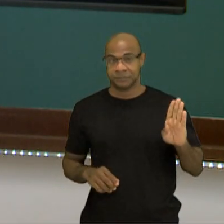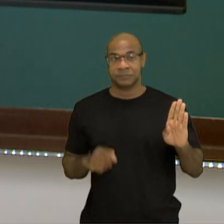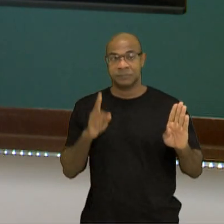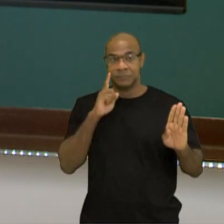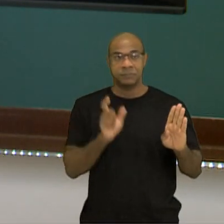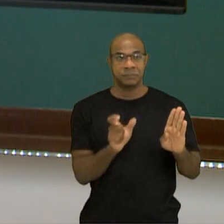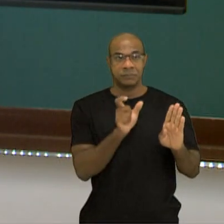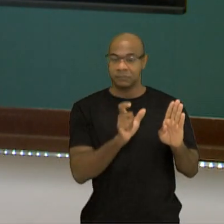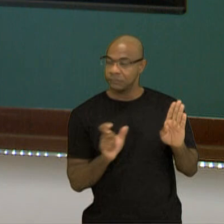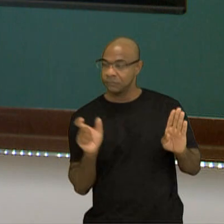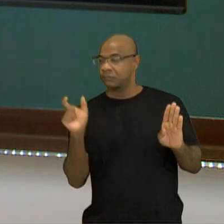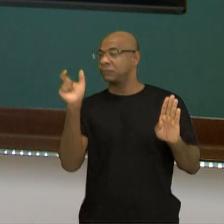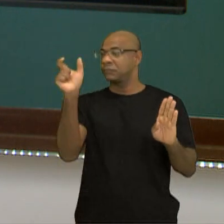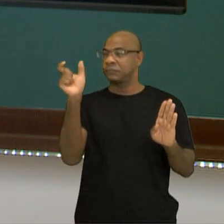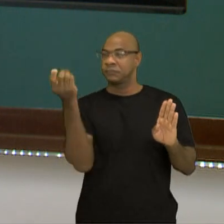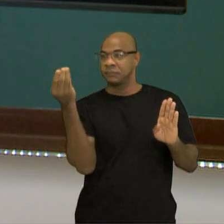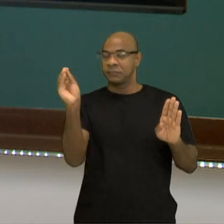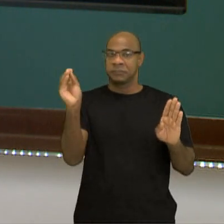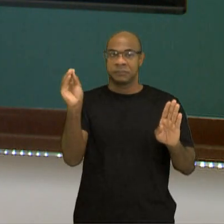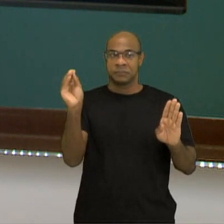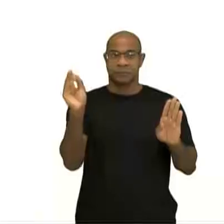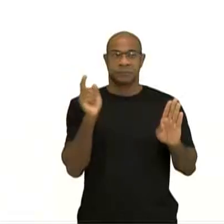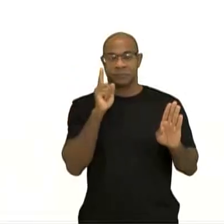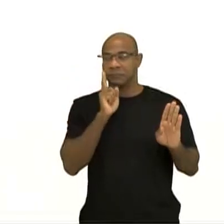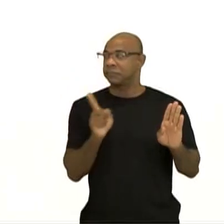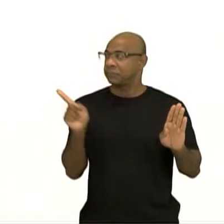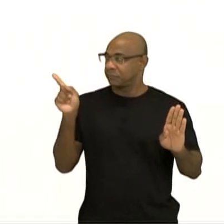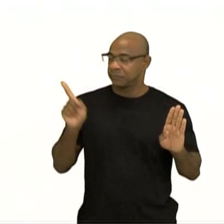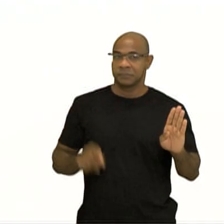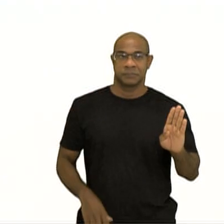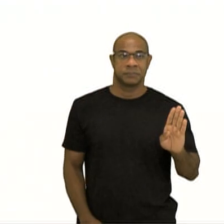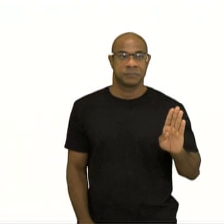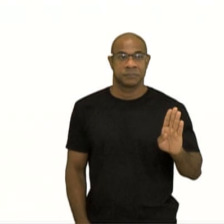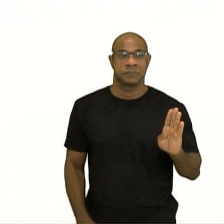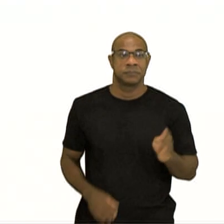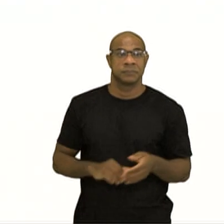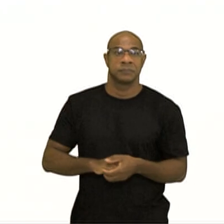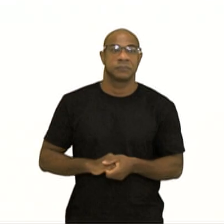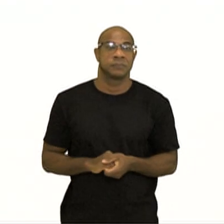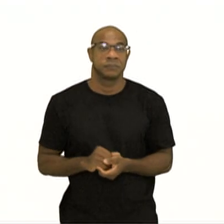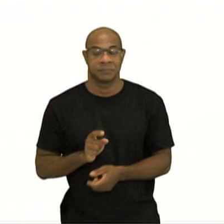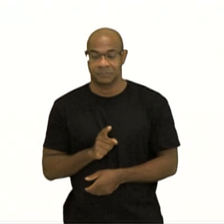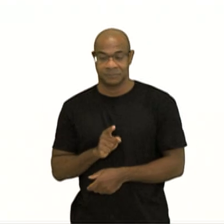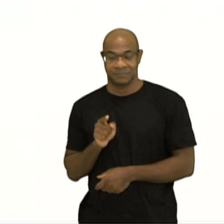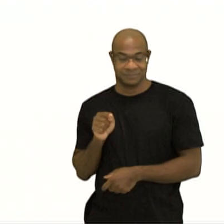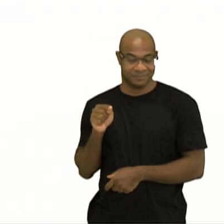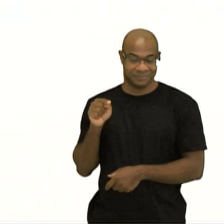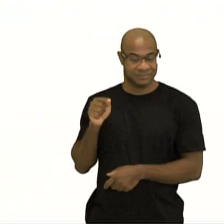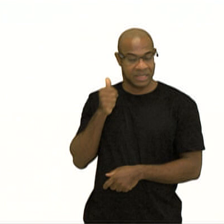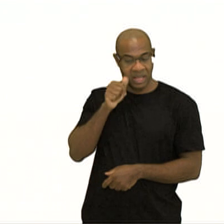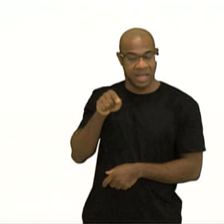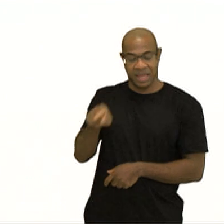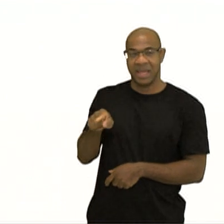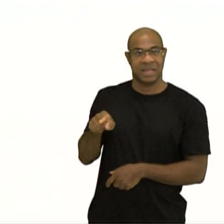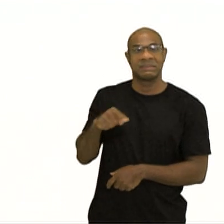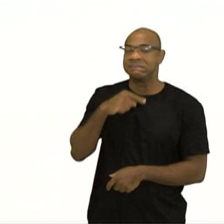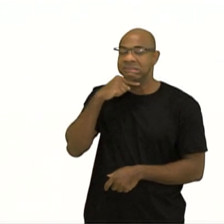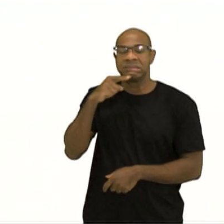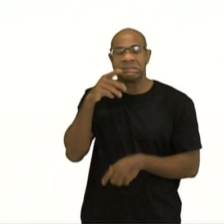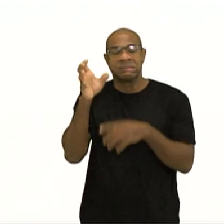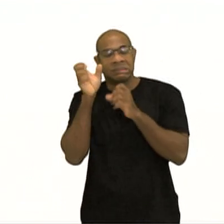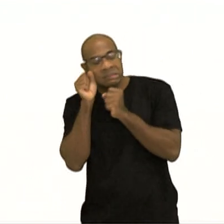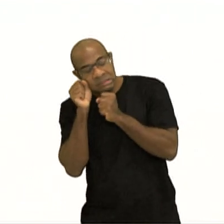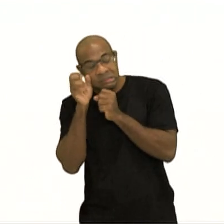so she decided to shut down her cell phone. Ela não conseguia dormir bem porque muitas pessoas estavam